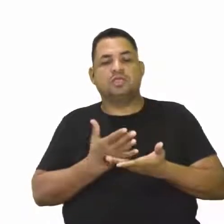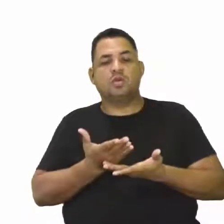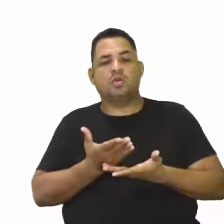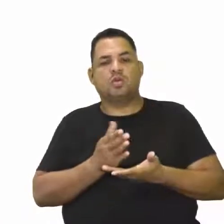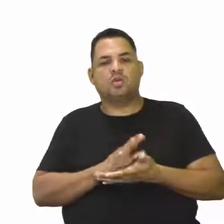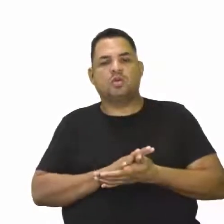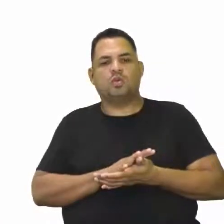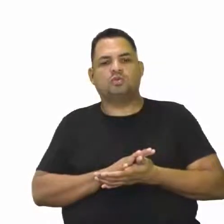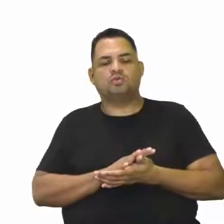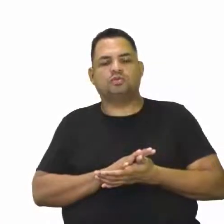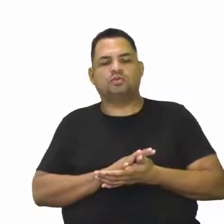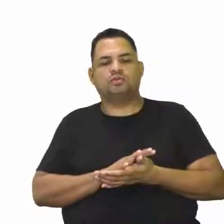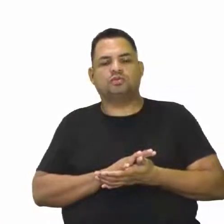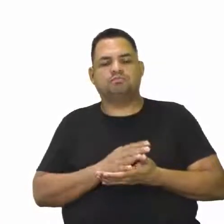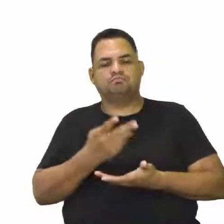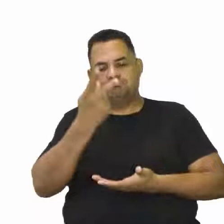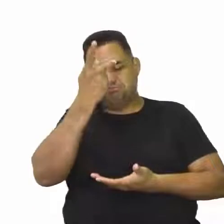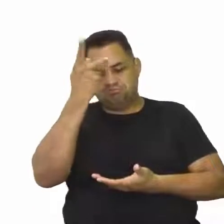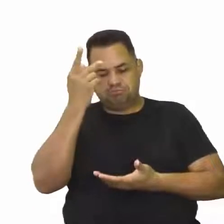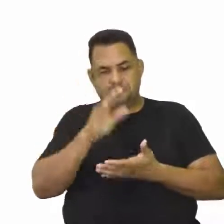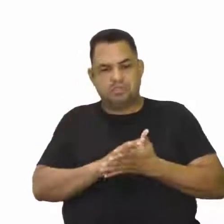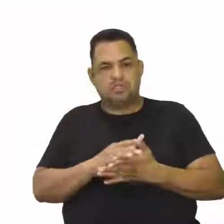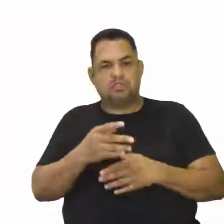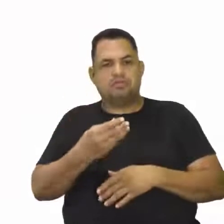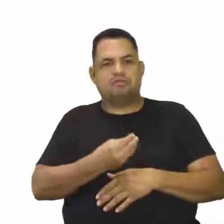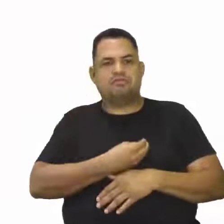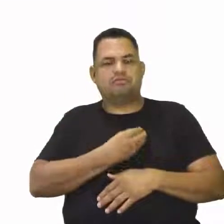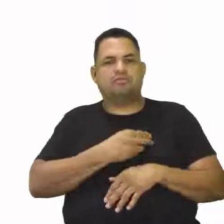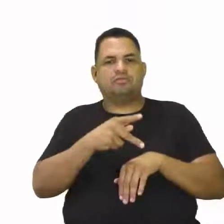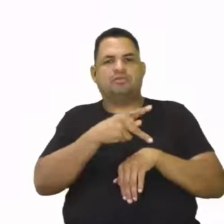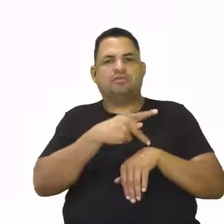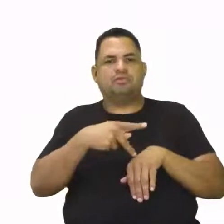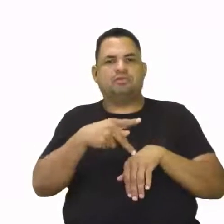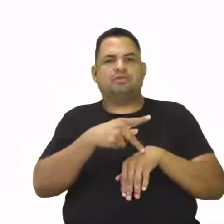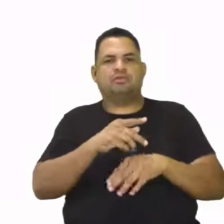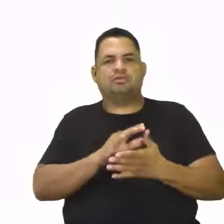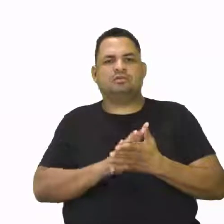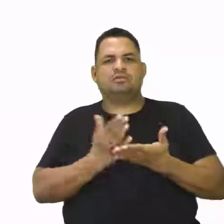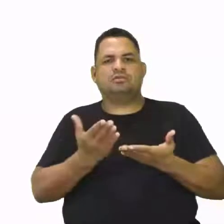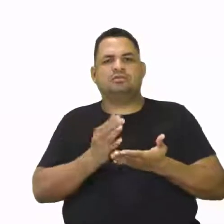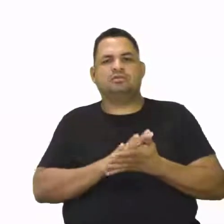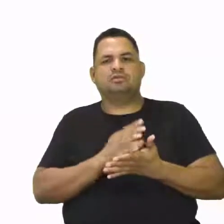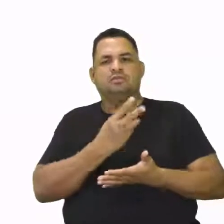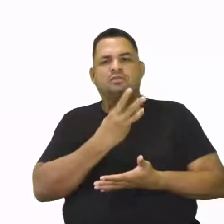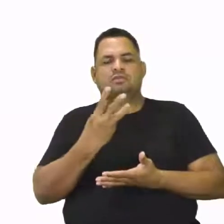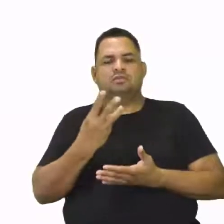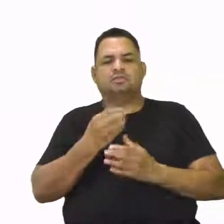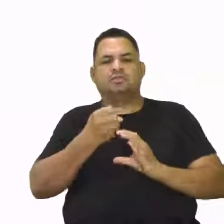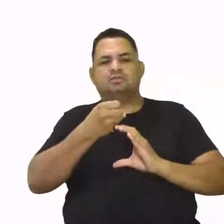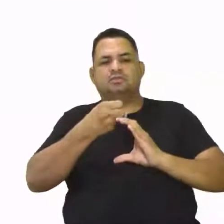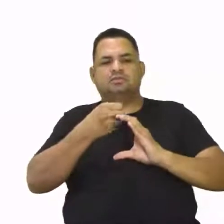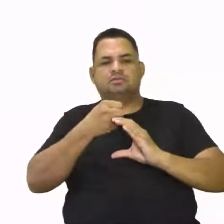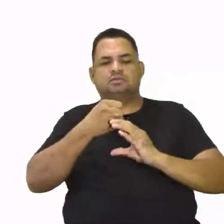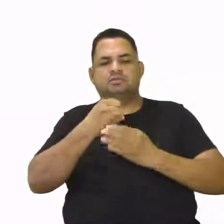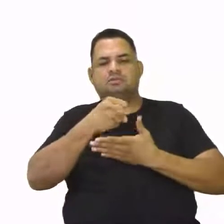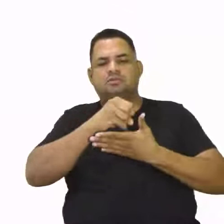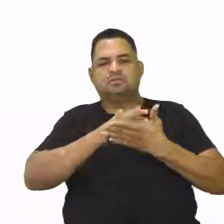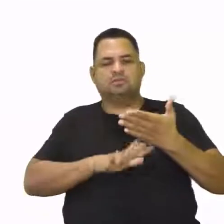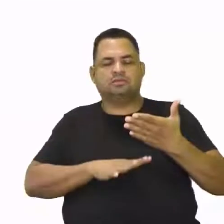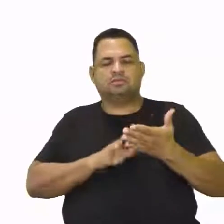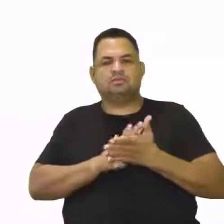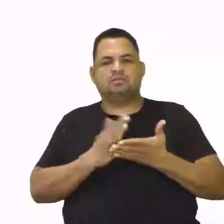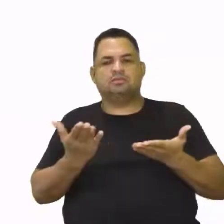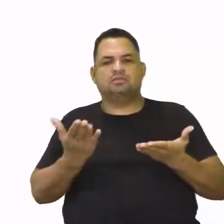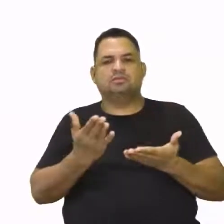eles tenham melhores condições de vida. Muito bem. Foram só 3 questõezinhas que nós trouxemos para também